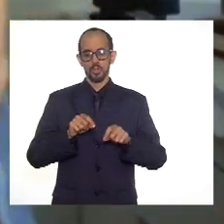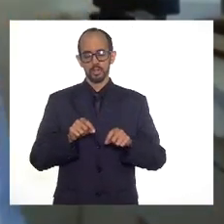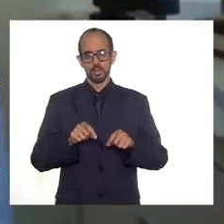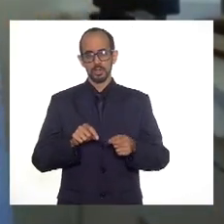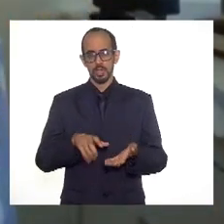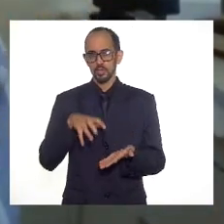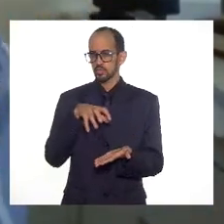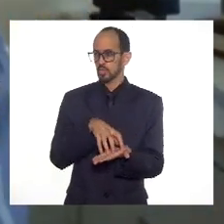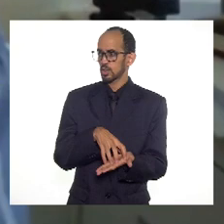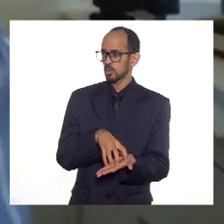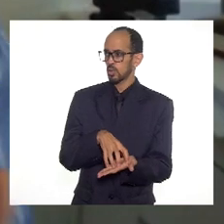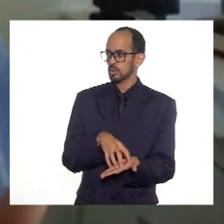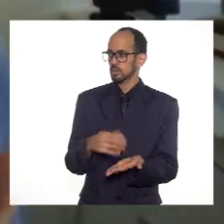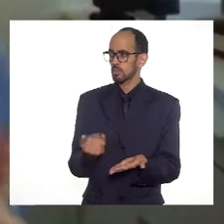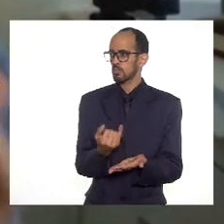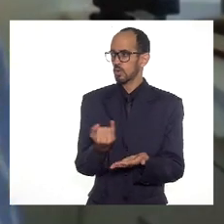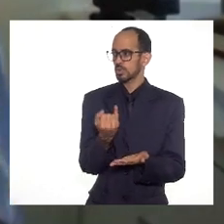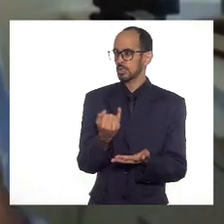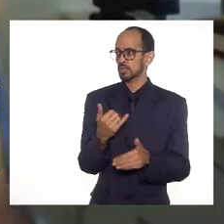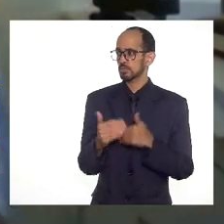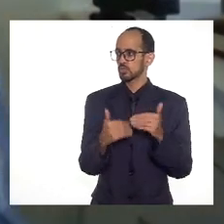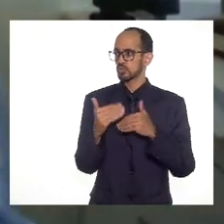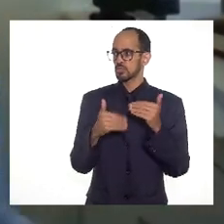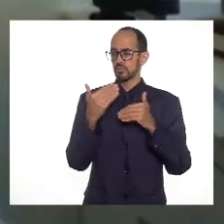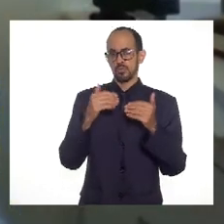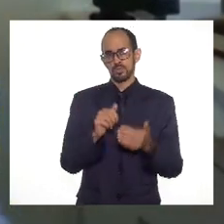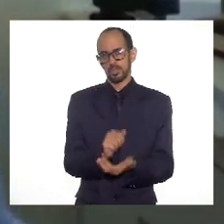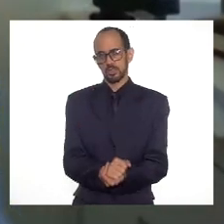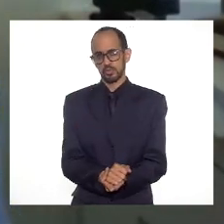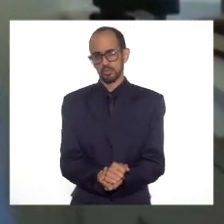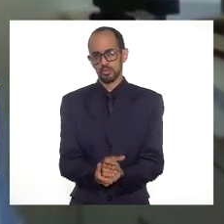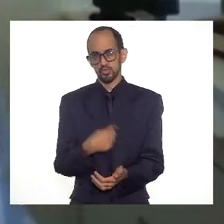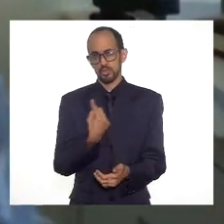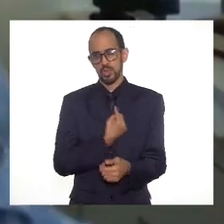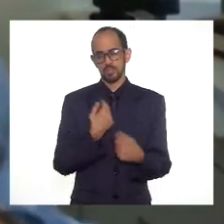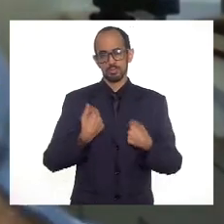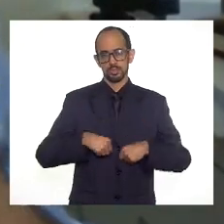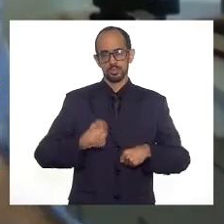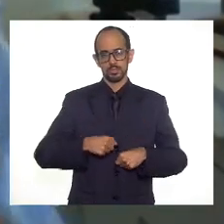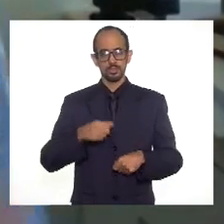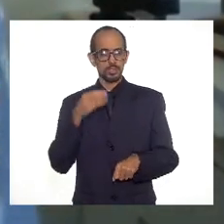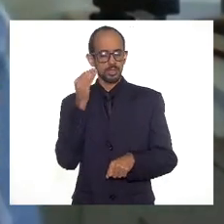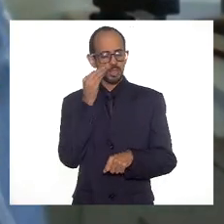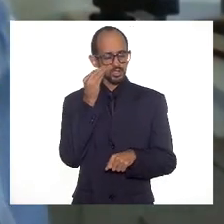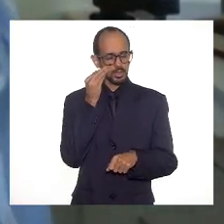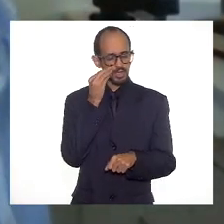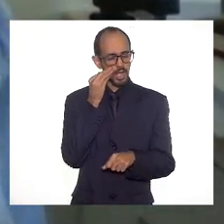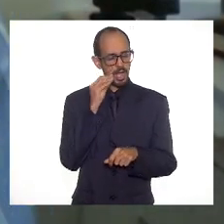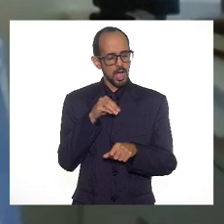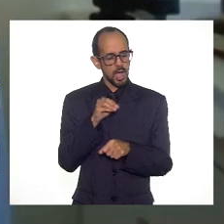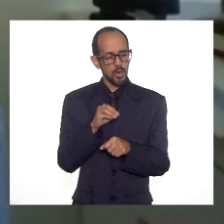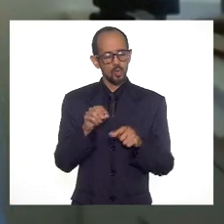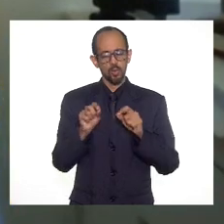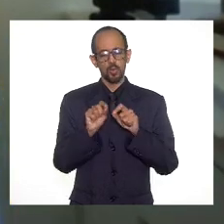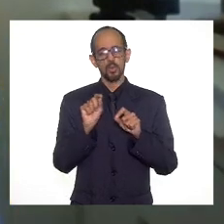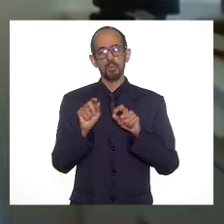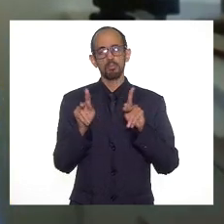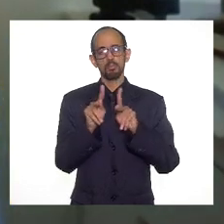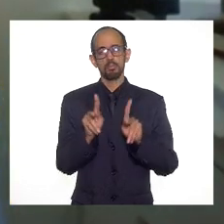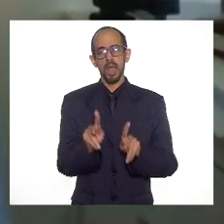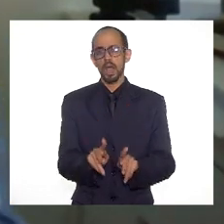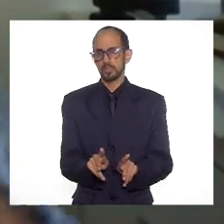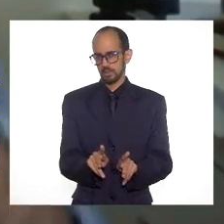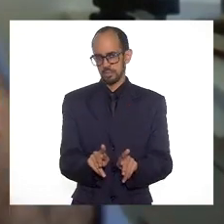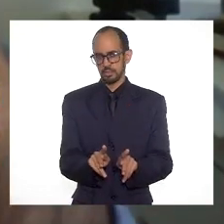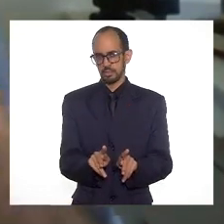o nosso desenvolvimento. Então, vamos tentar tocar esse barco com harmonia e não com uma